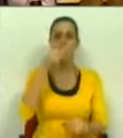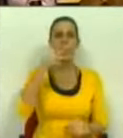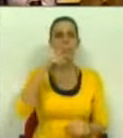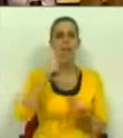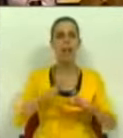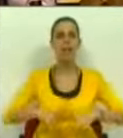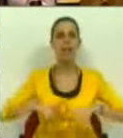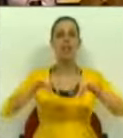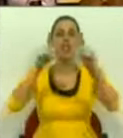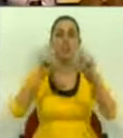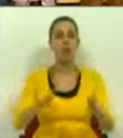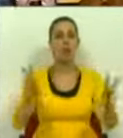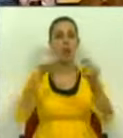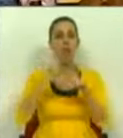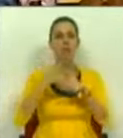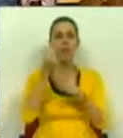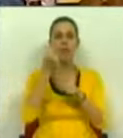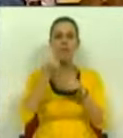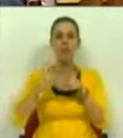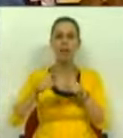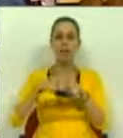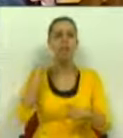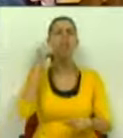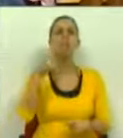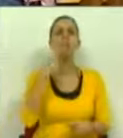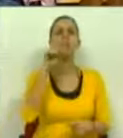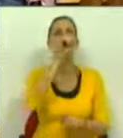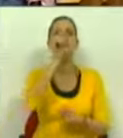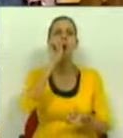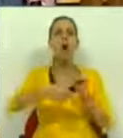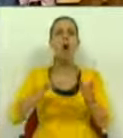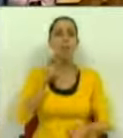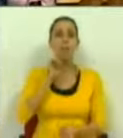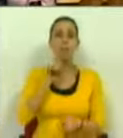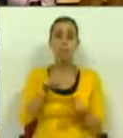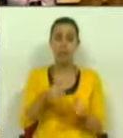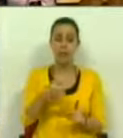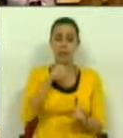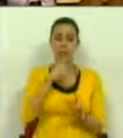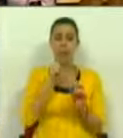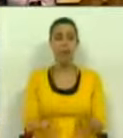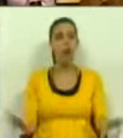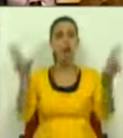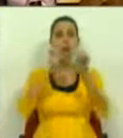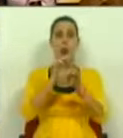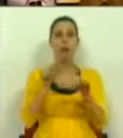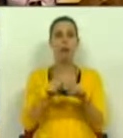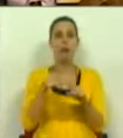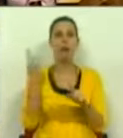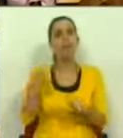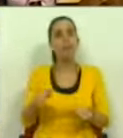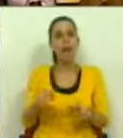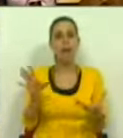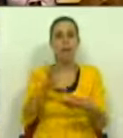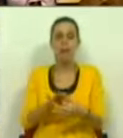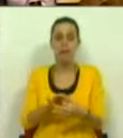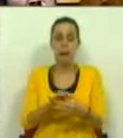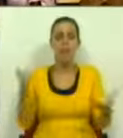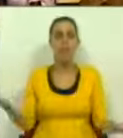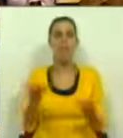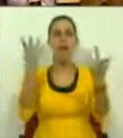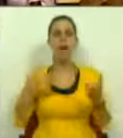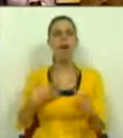PME Crescimento e eu pergunto-lhe, em especial, qual é o relevo que esta medida e esta nova linha têm também no